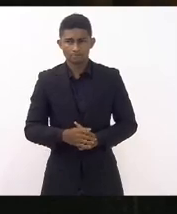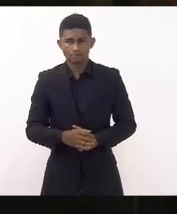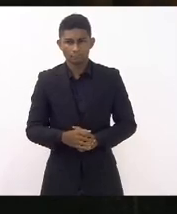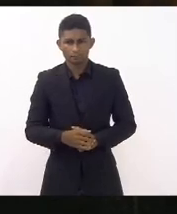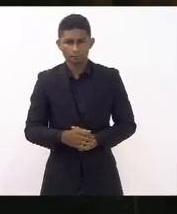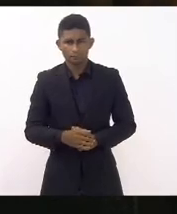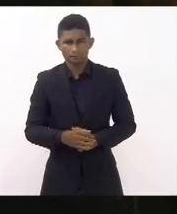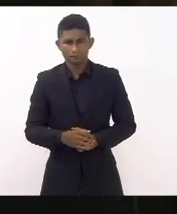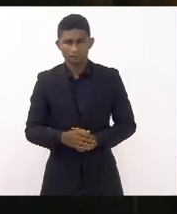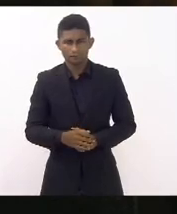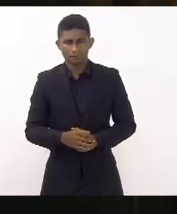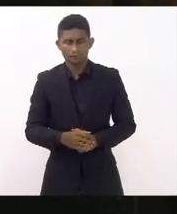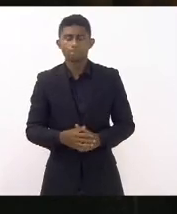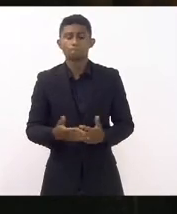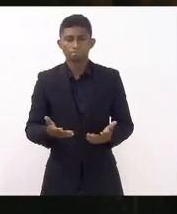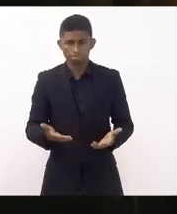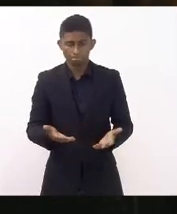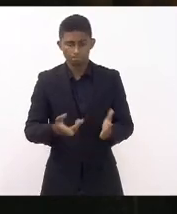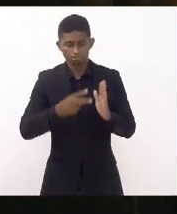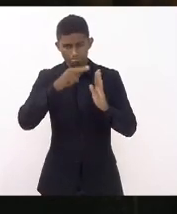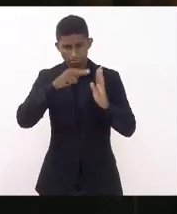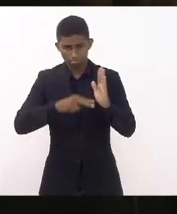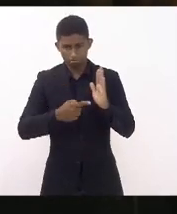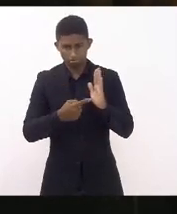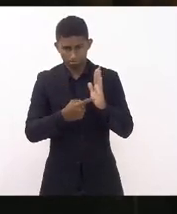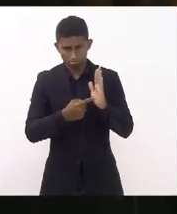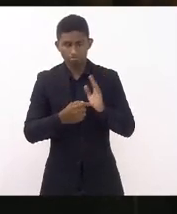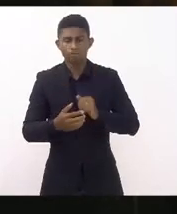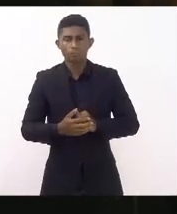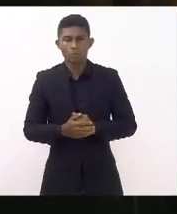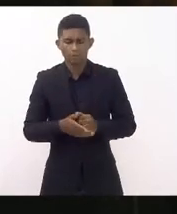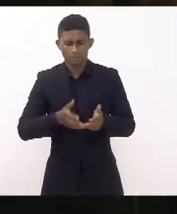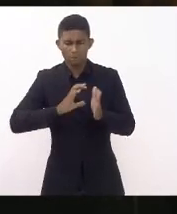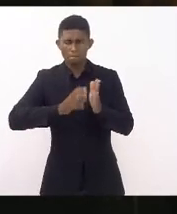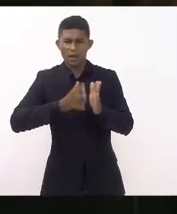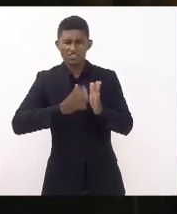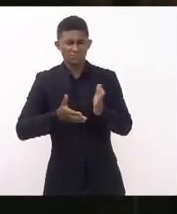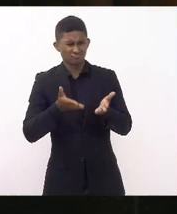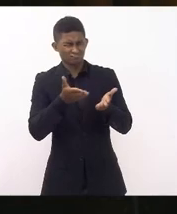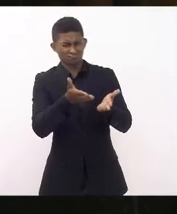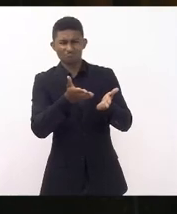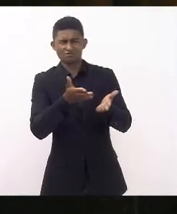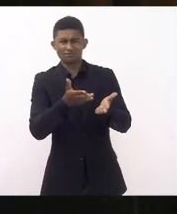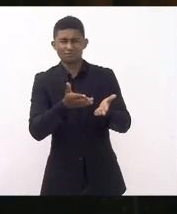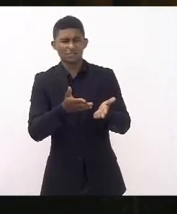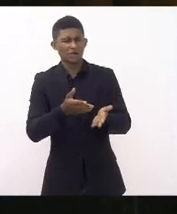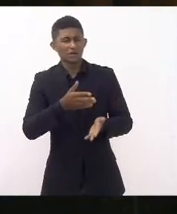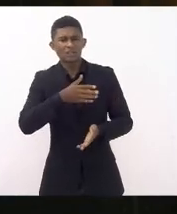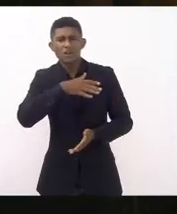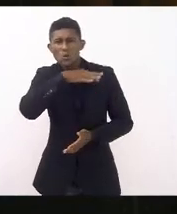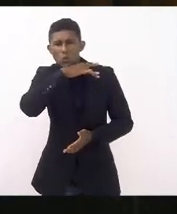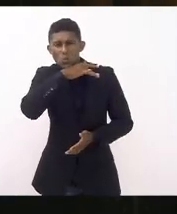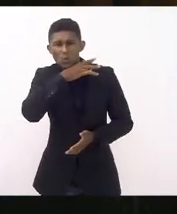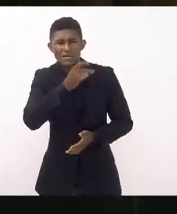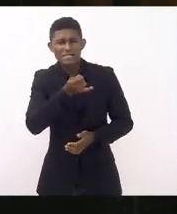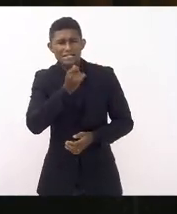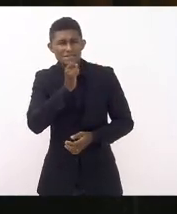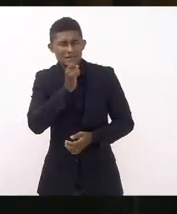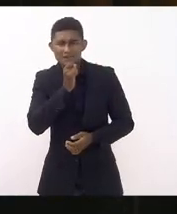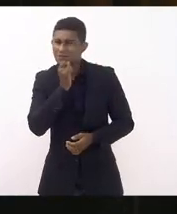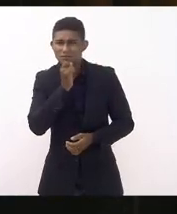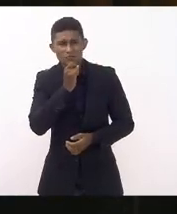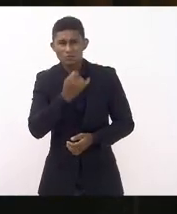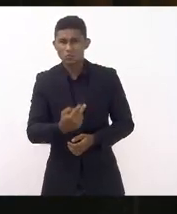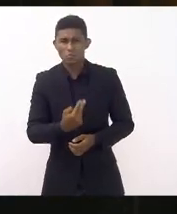Não é admissível que o partido dê um mau exemplo, colocando a sua posição estadual de